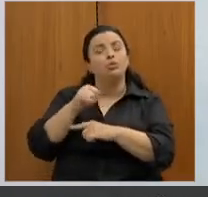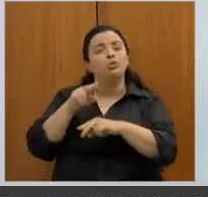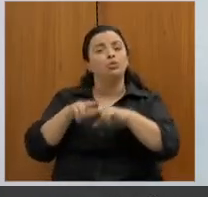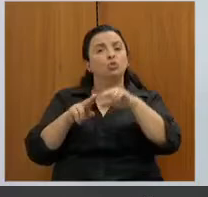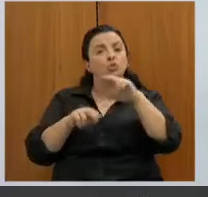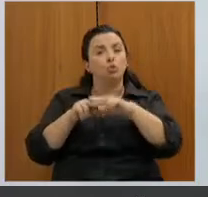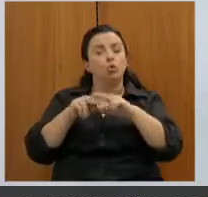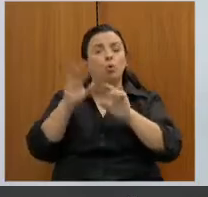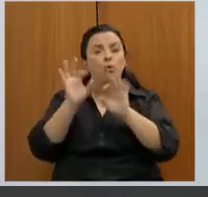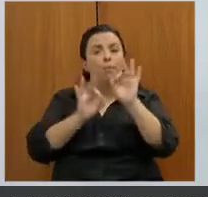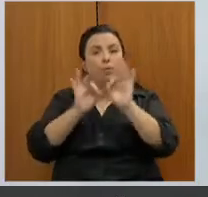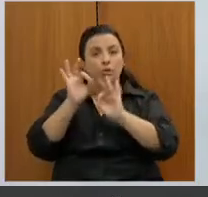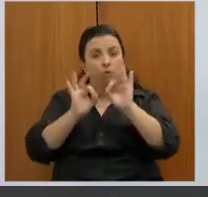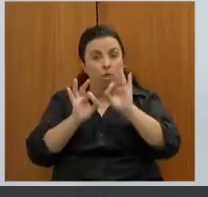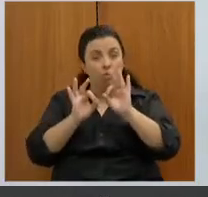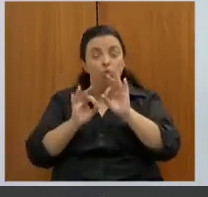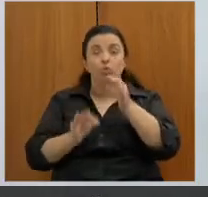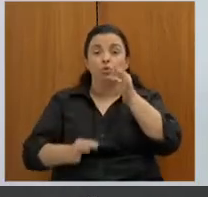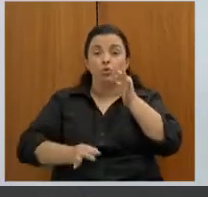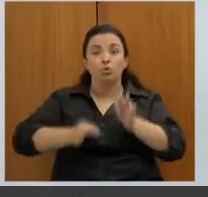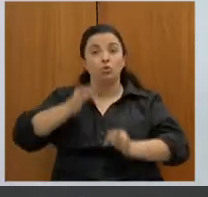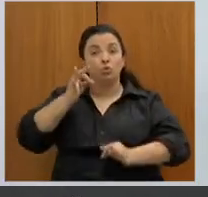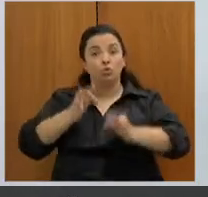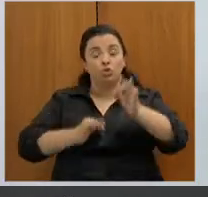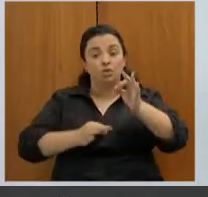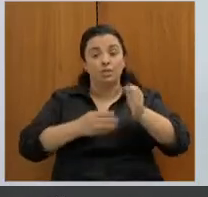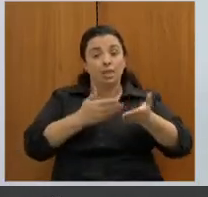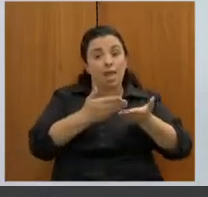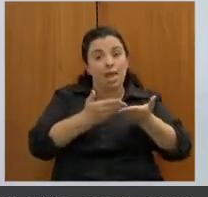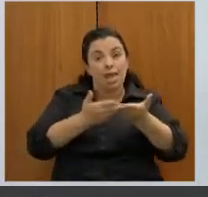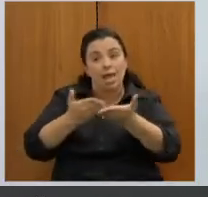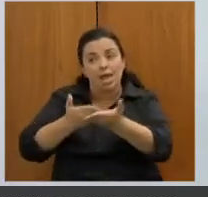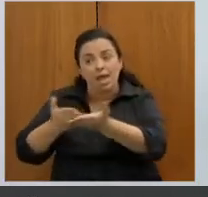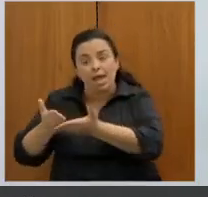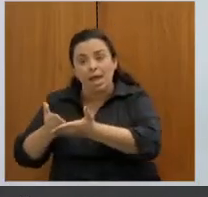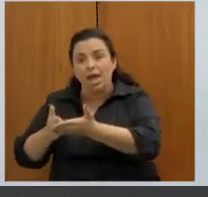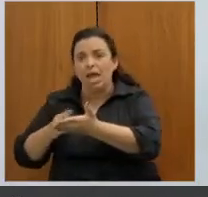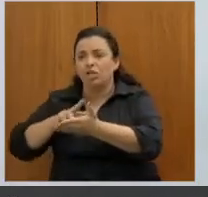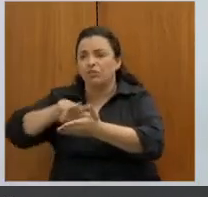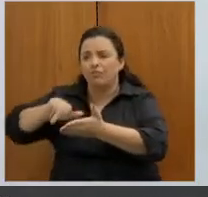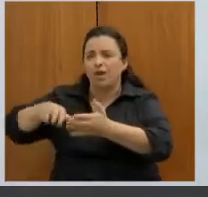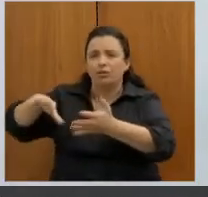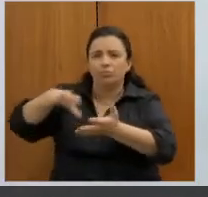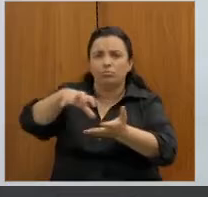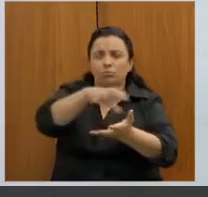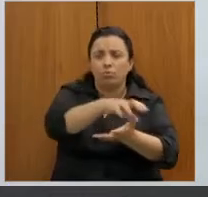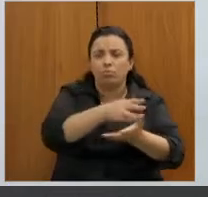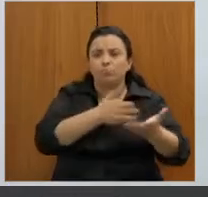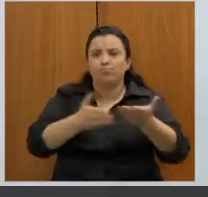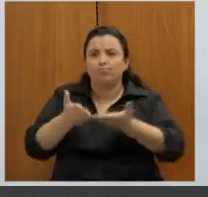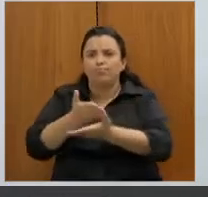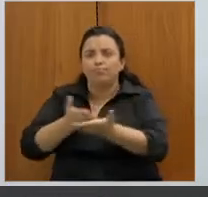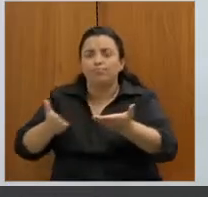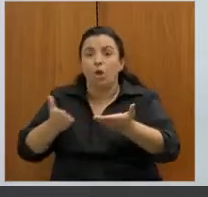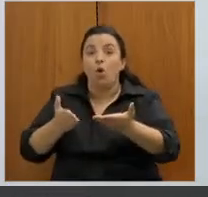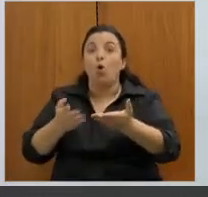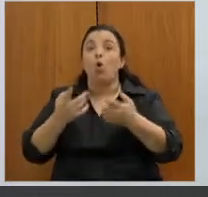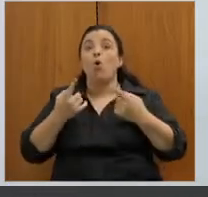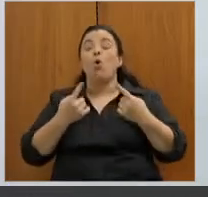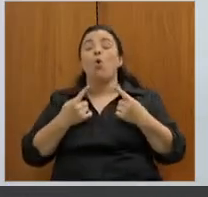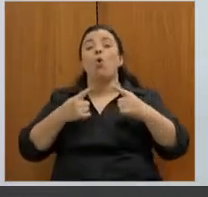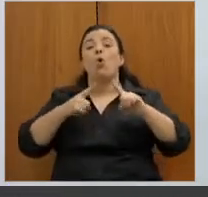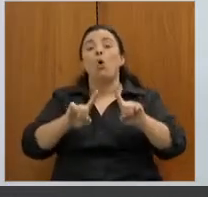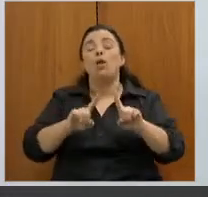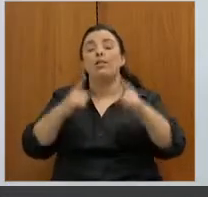justiça em rede contra a violência doméstica é esse projeto